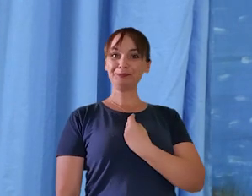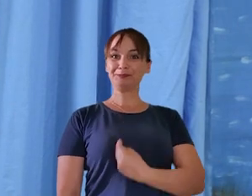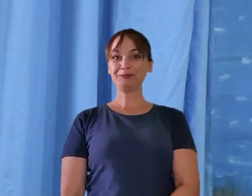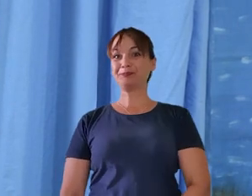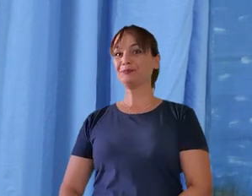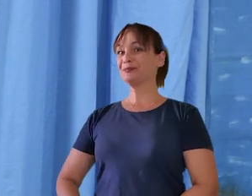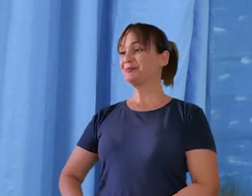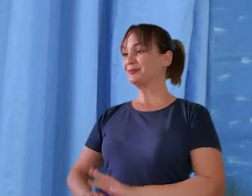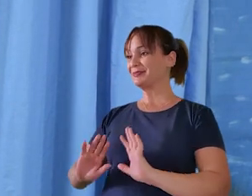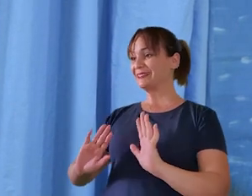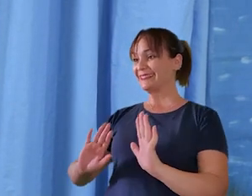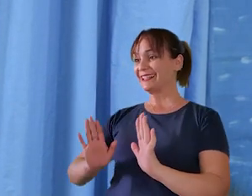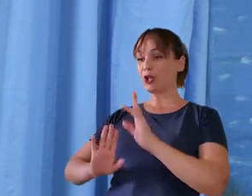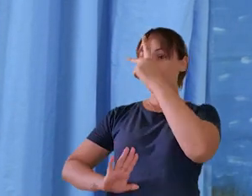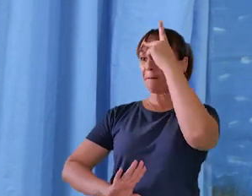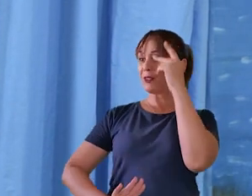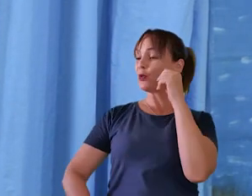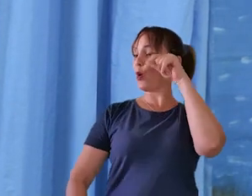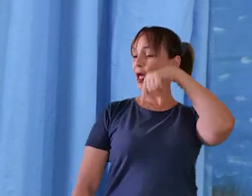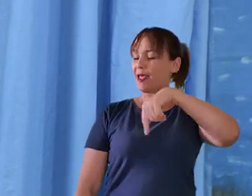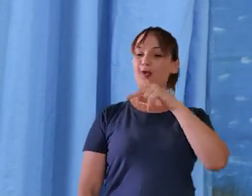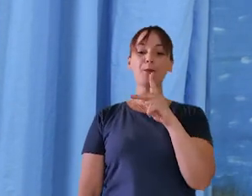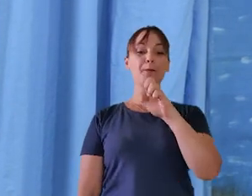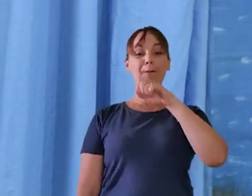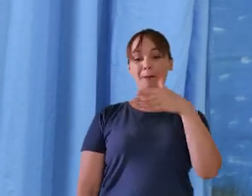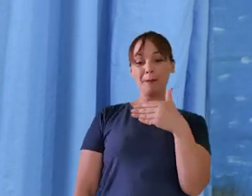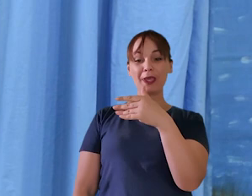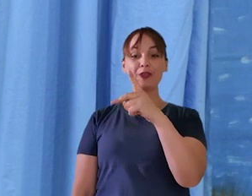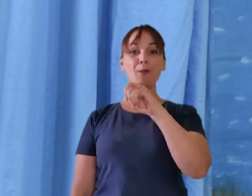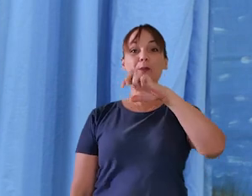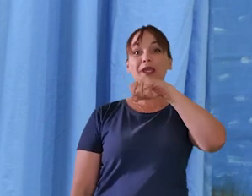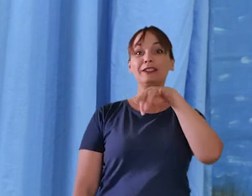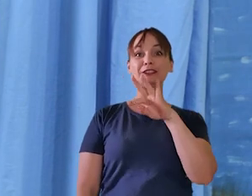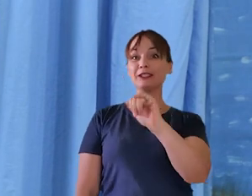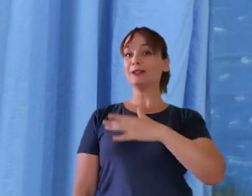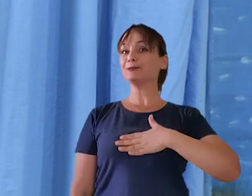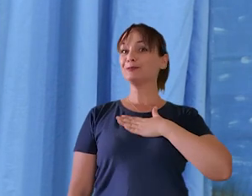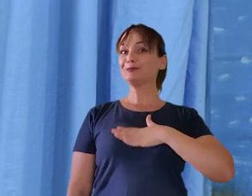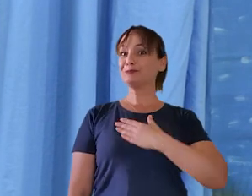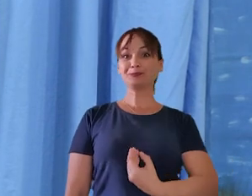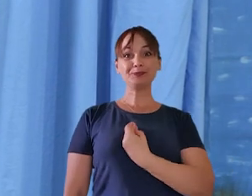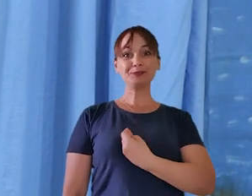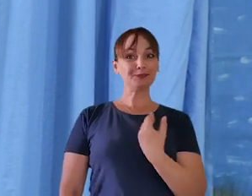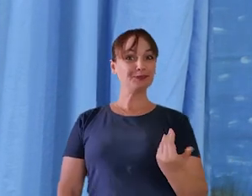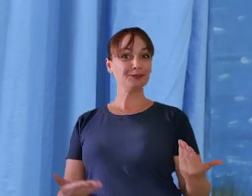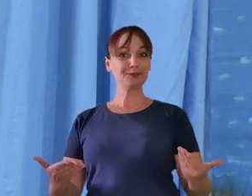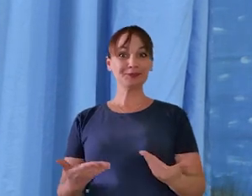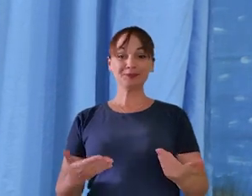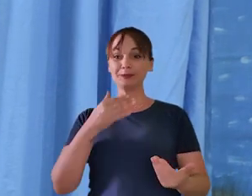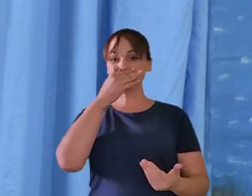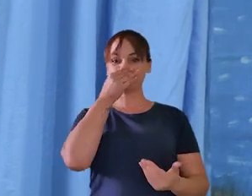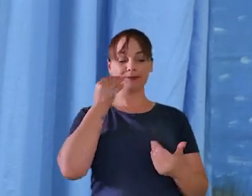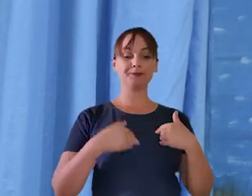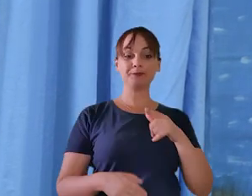Oi, pessoal! Eu sou a Peixe Peixita. É um prazer estar presente. Saímos